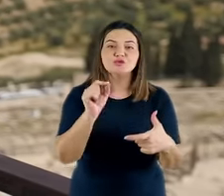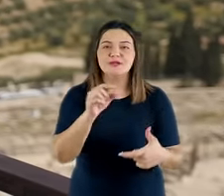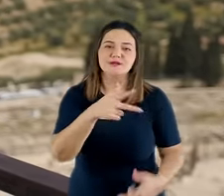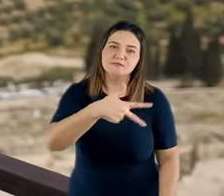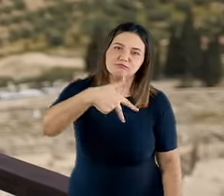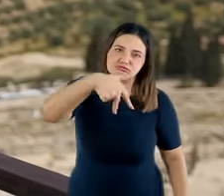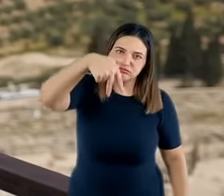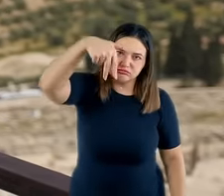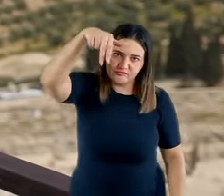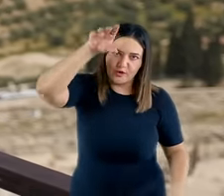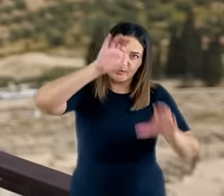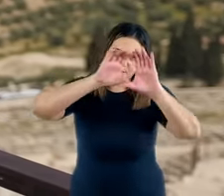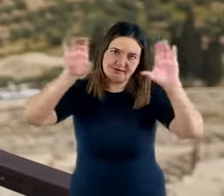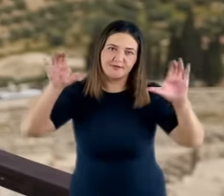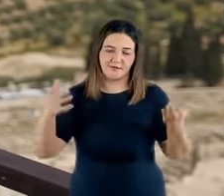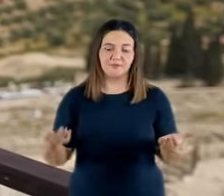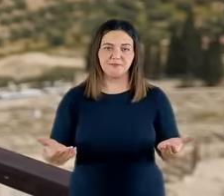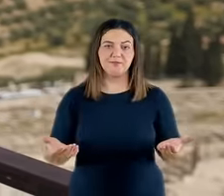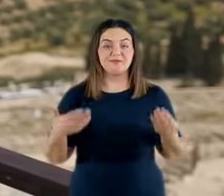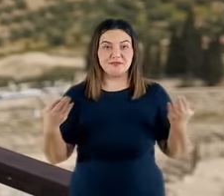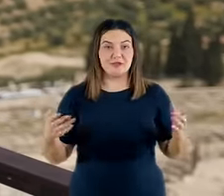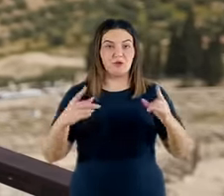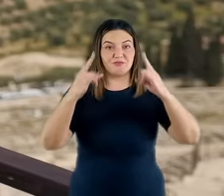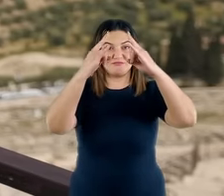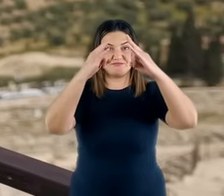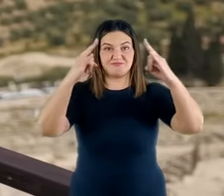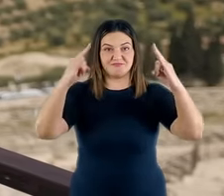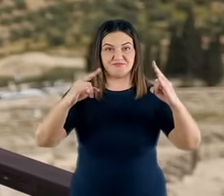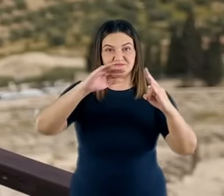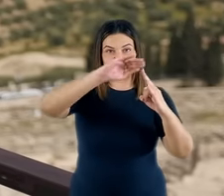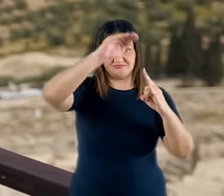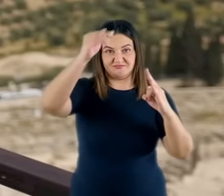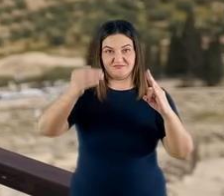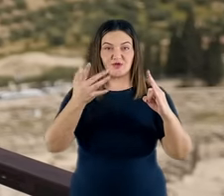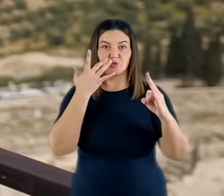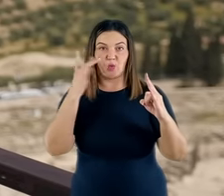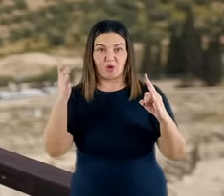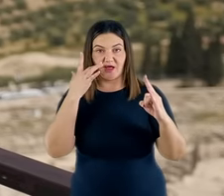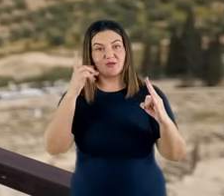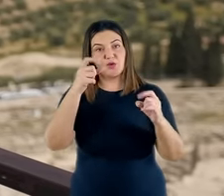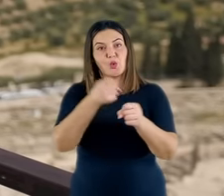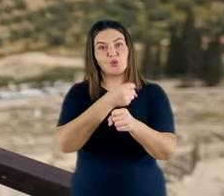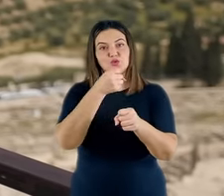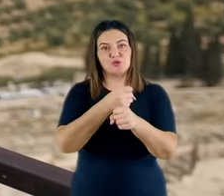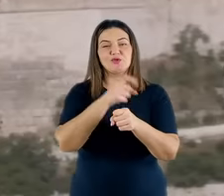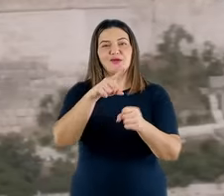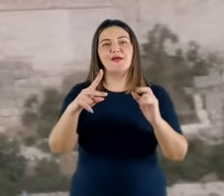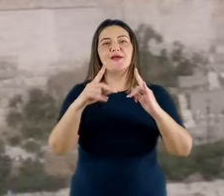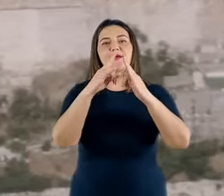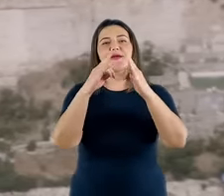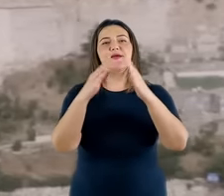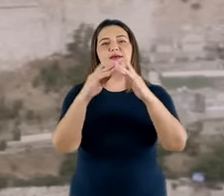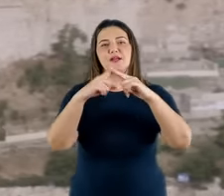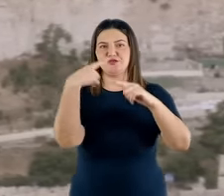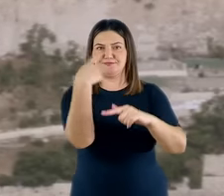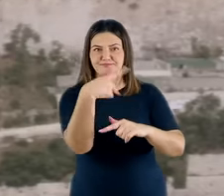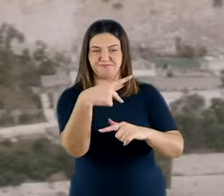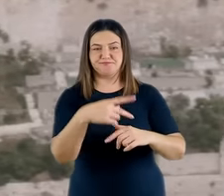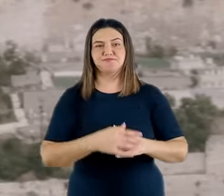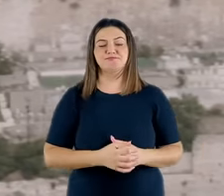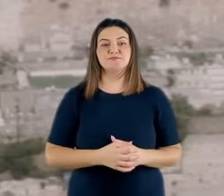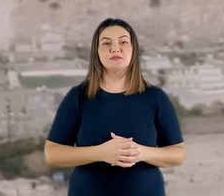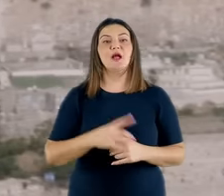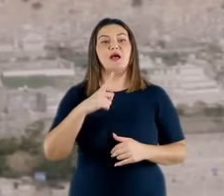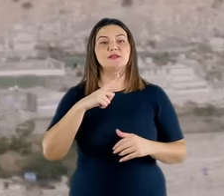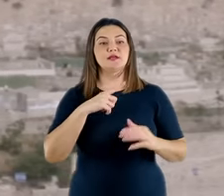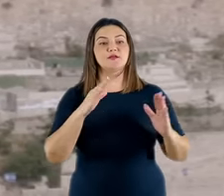teria sido assunto ao céu. Então, este domo da rocha dourado foi construído ali. Você tem também no complexo do domo da